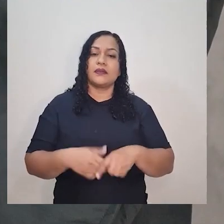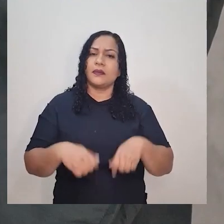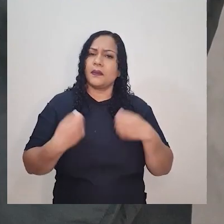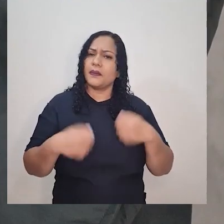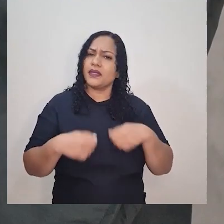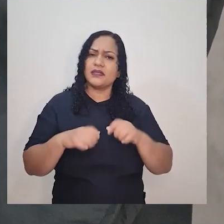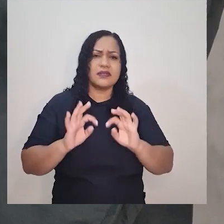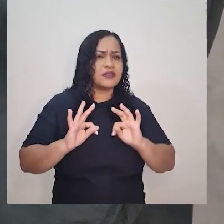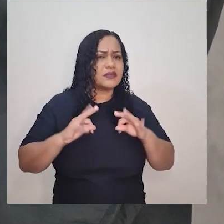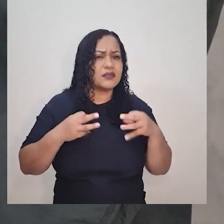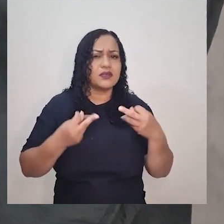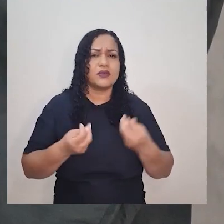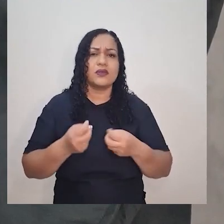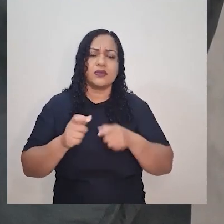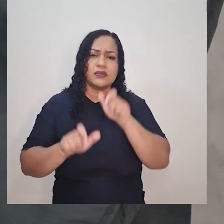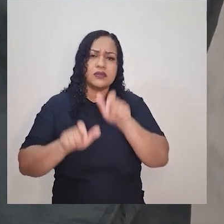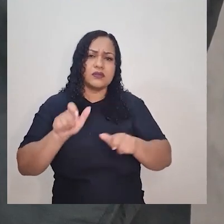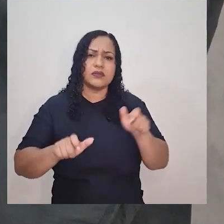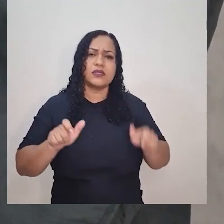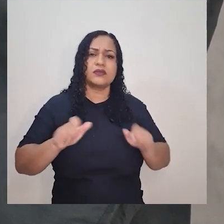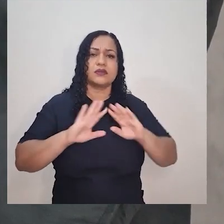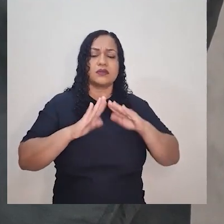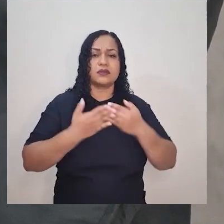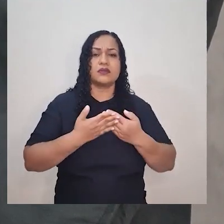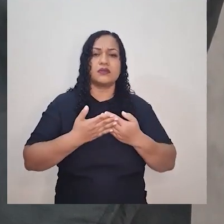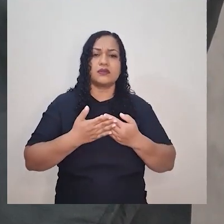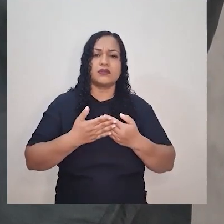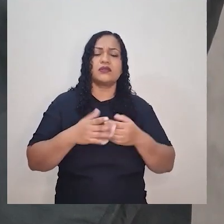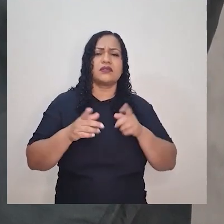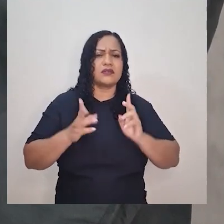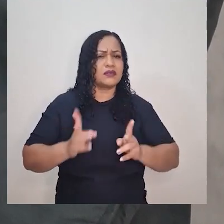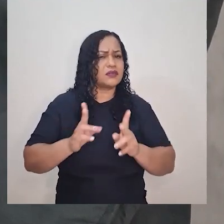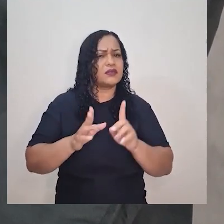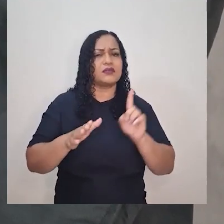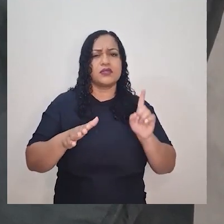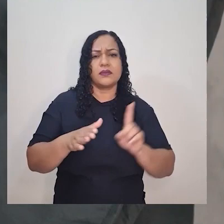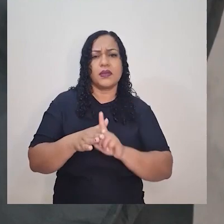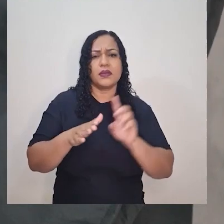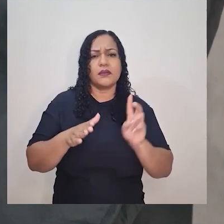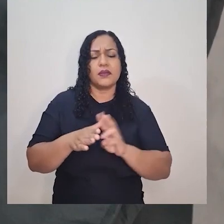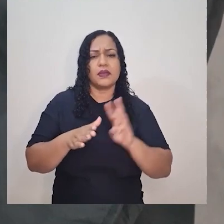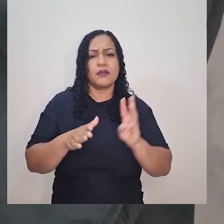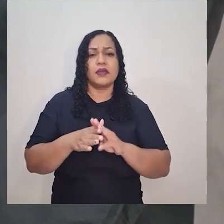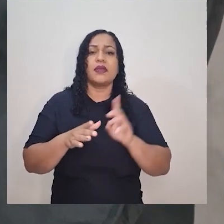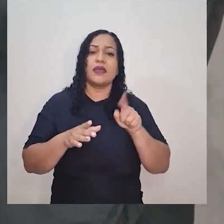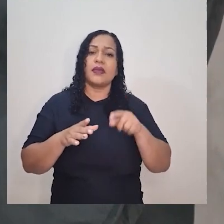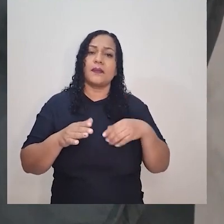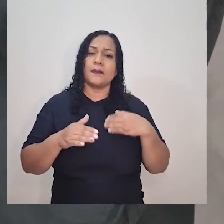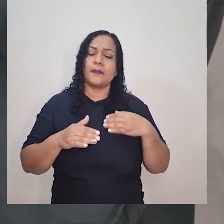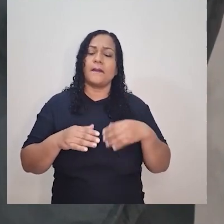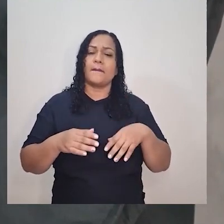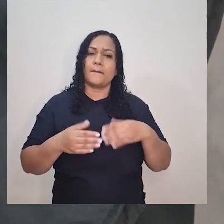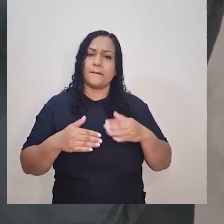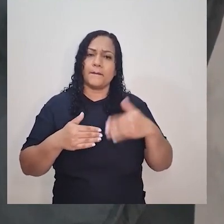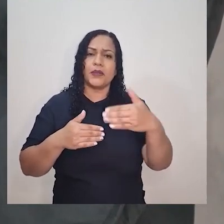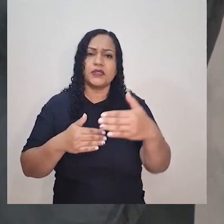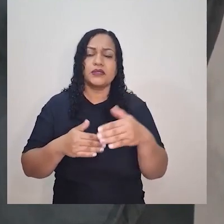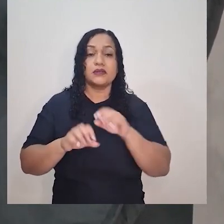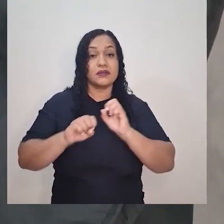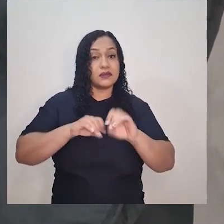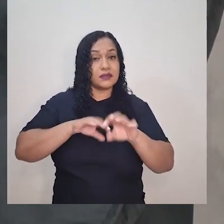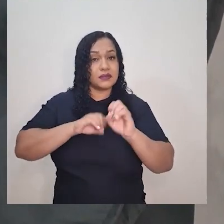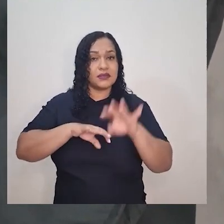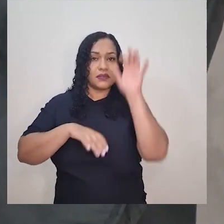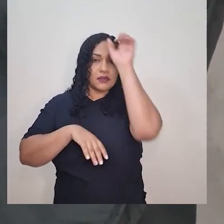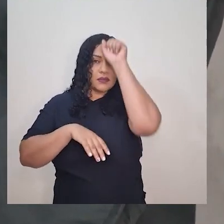participação de todos os sujeitos. Por isso que nós falamos de processo ensino-aprendizagem, né? É uma relação mútua, não é o